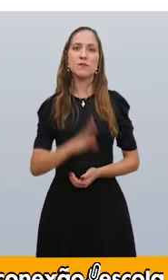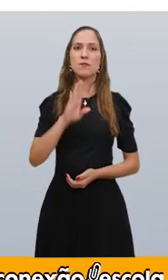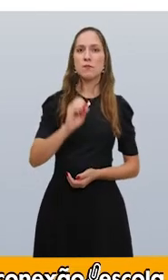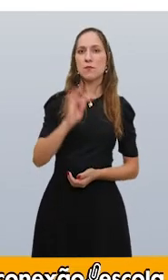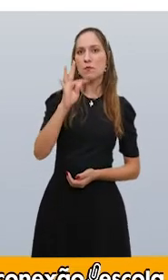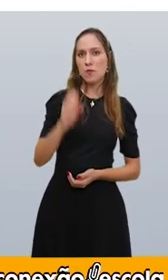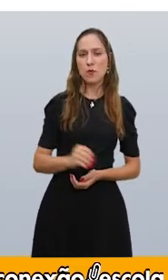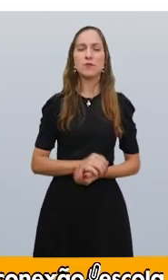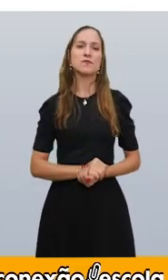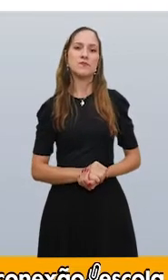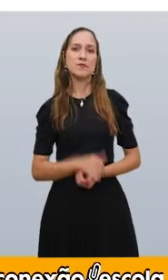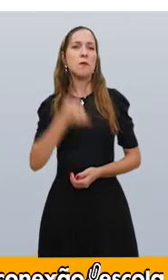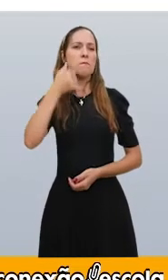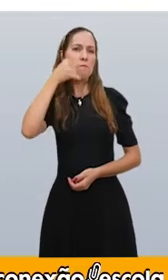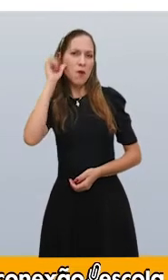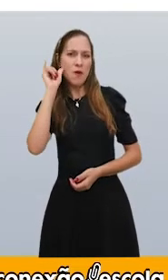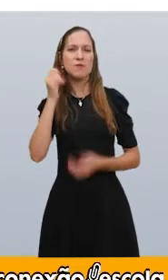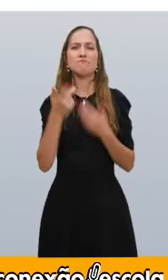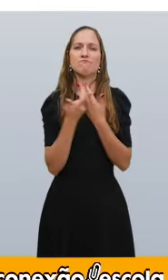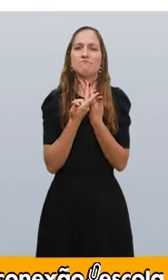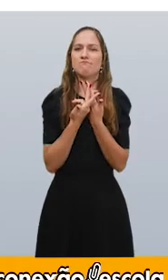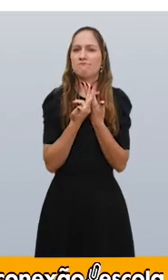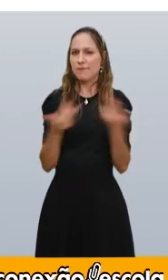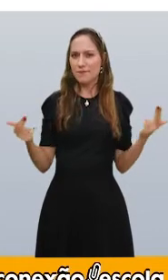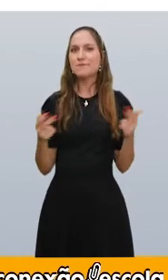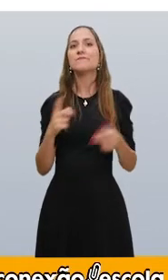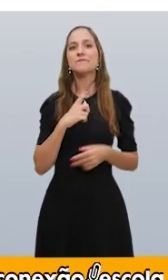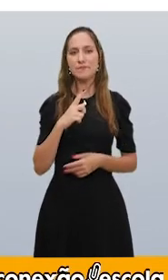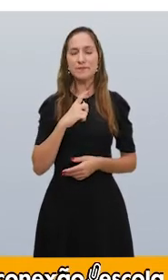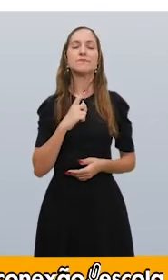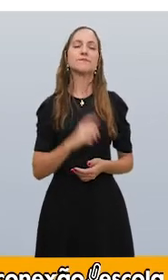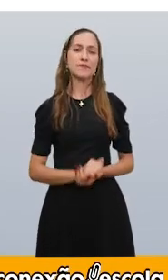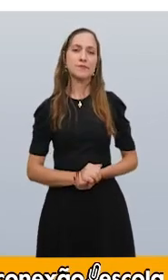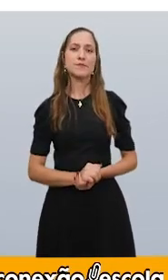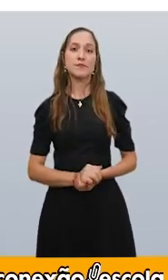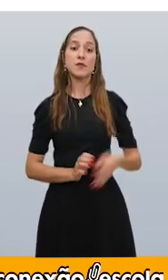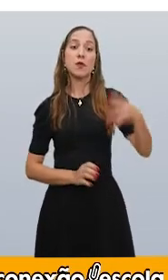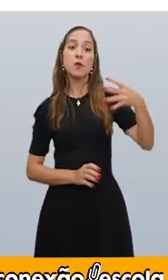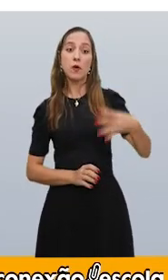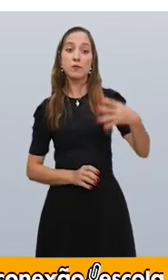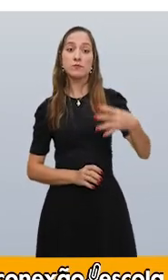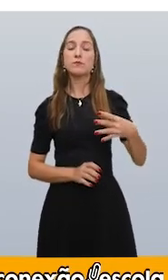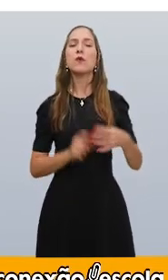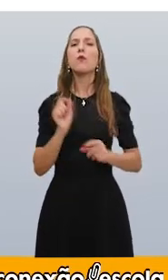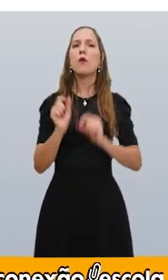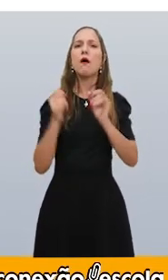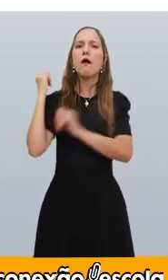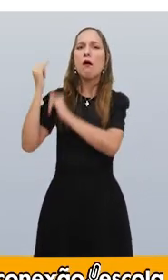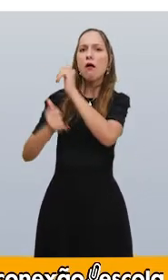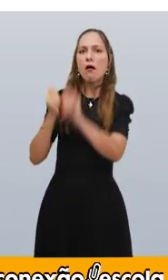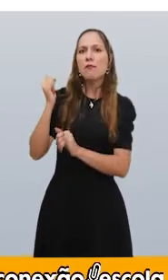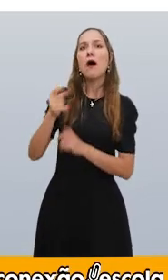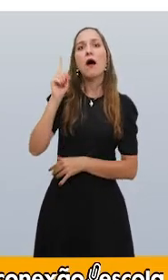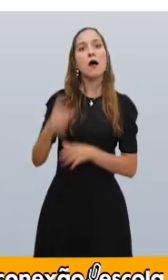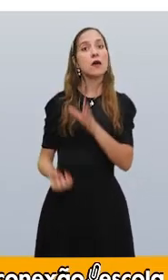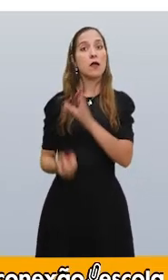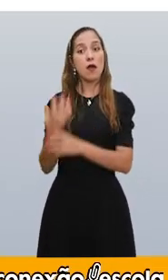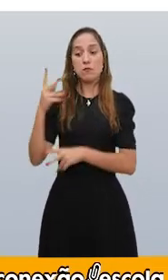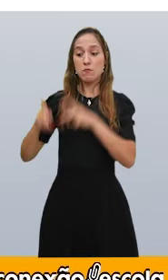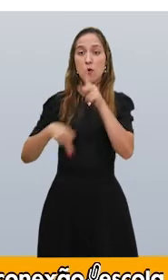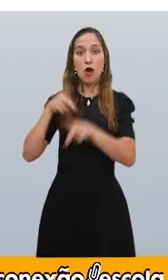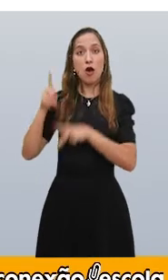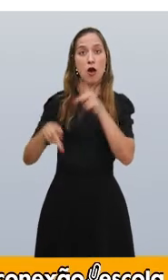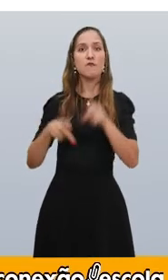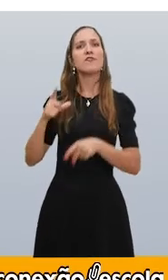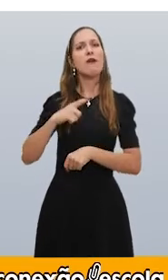Boitatá, entre outros. 4. As lendas foram criadas por homens